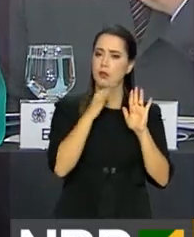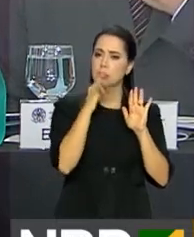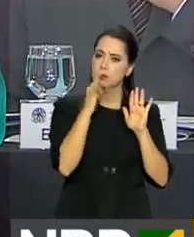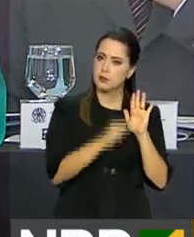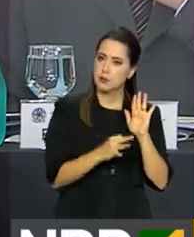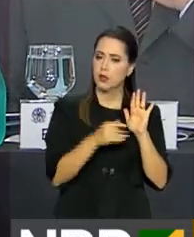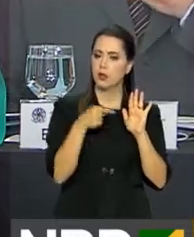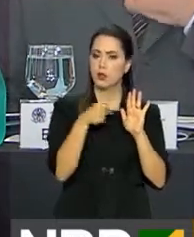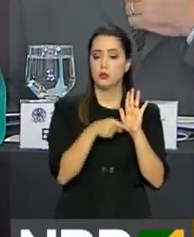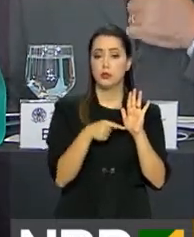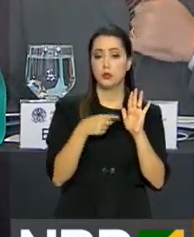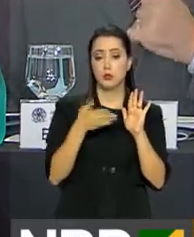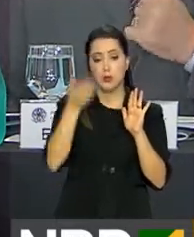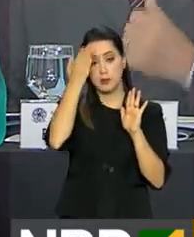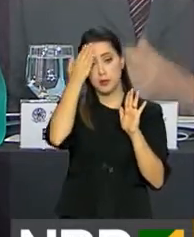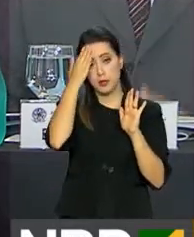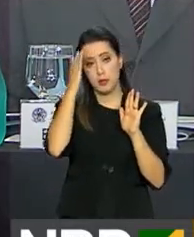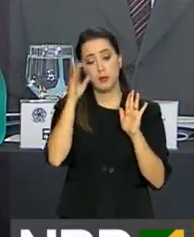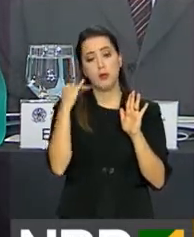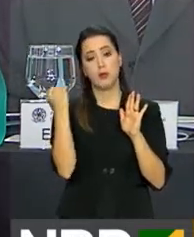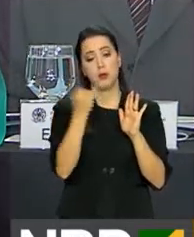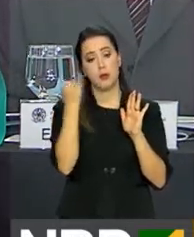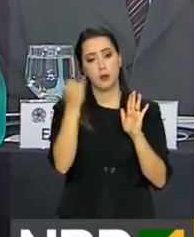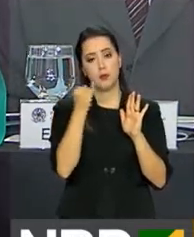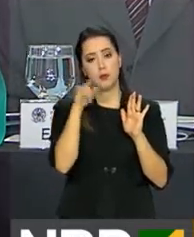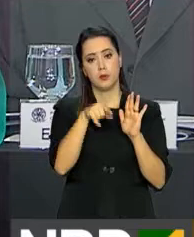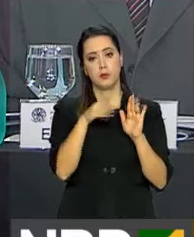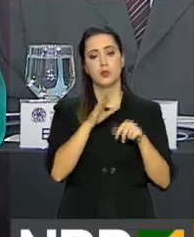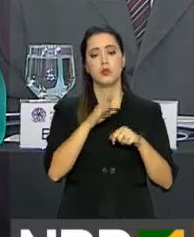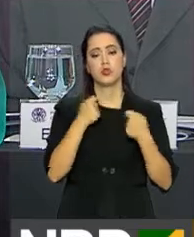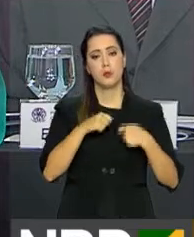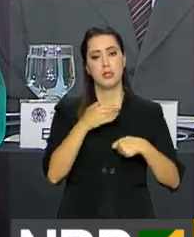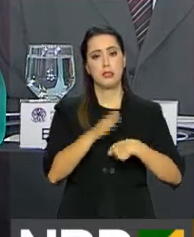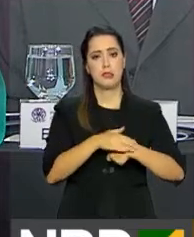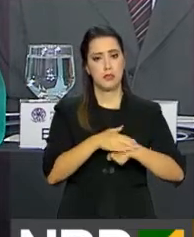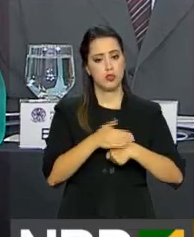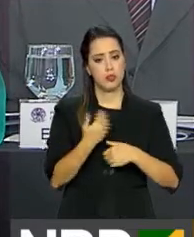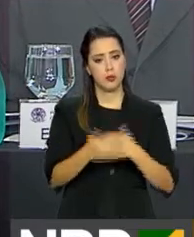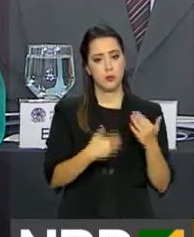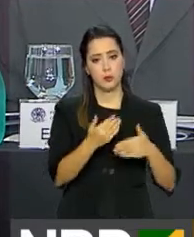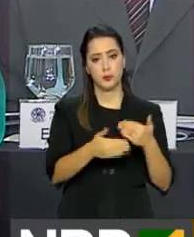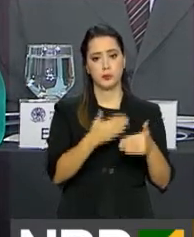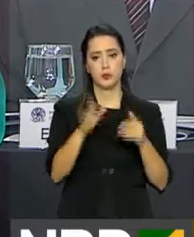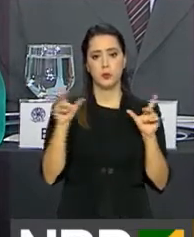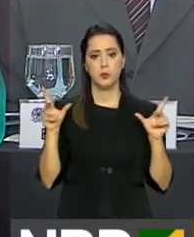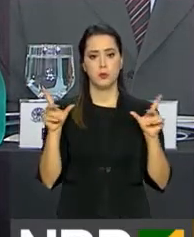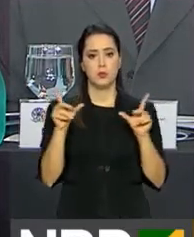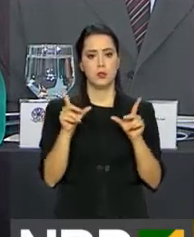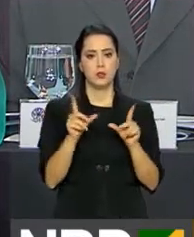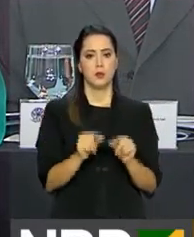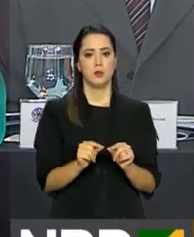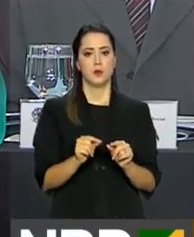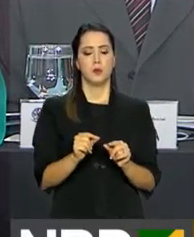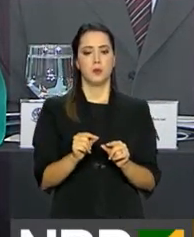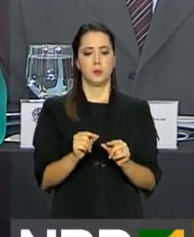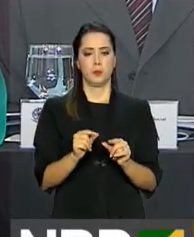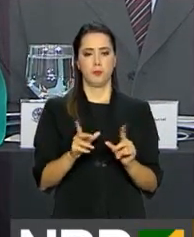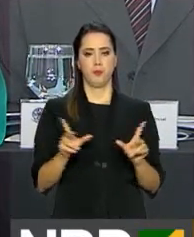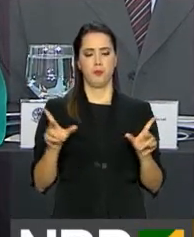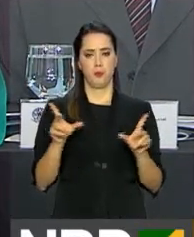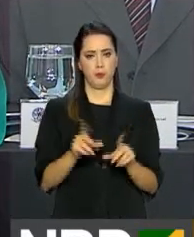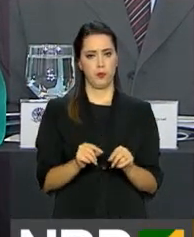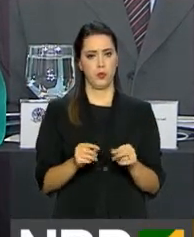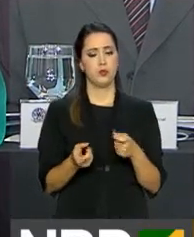baseados na suposição de que leva se tempo para reduzir em definitivo o